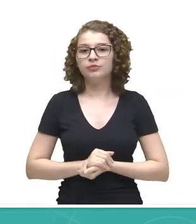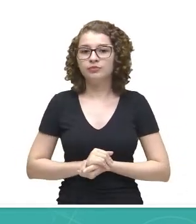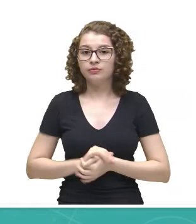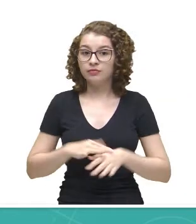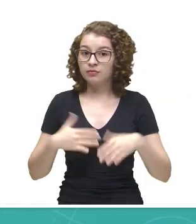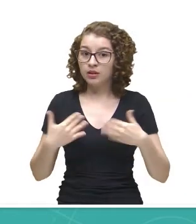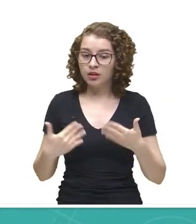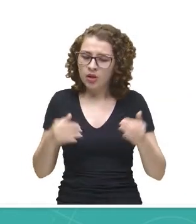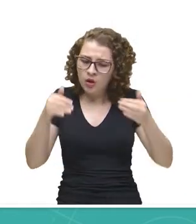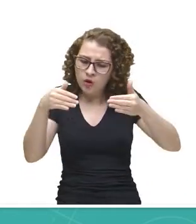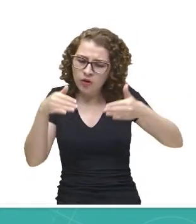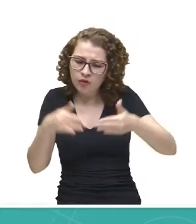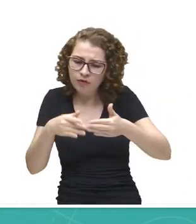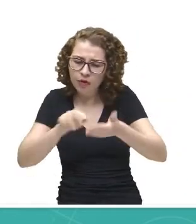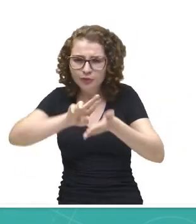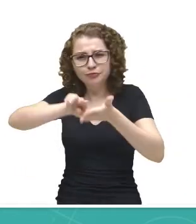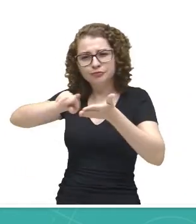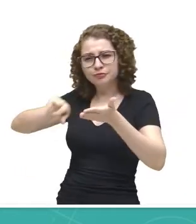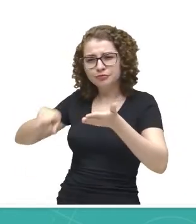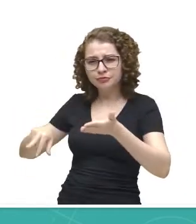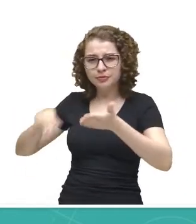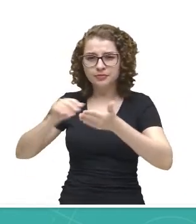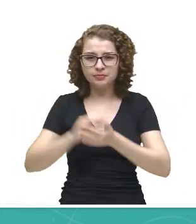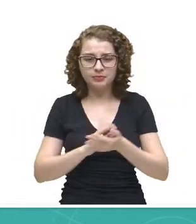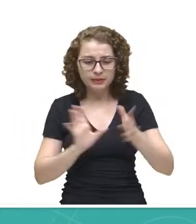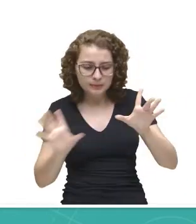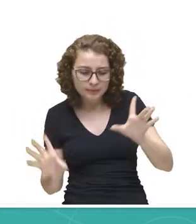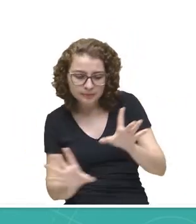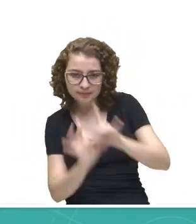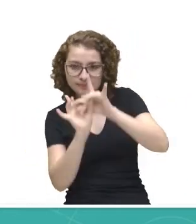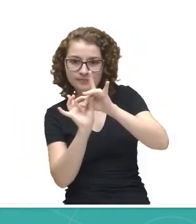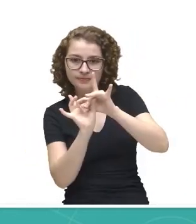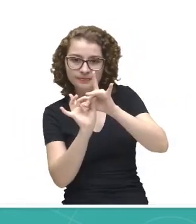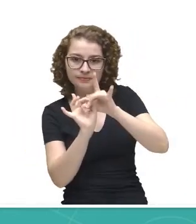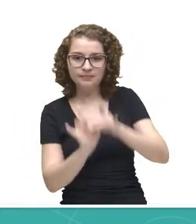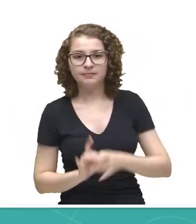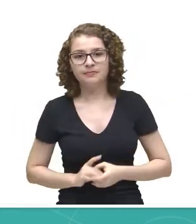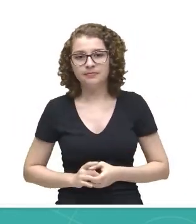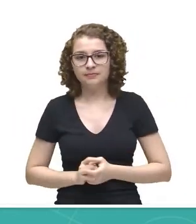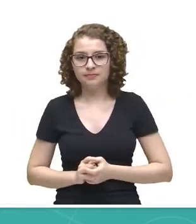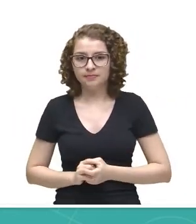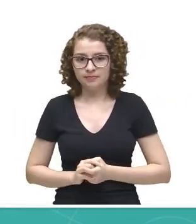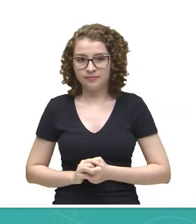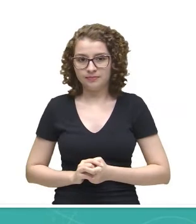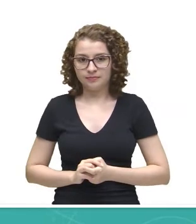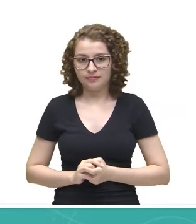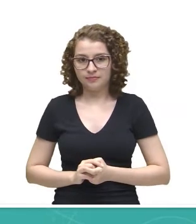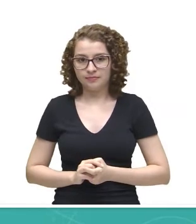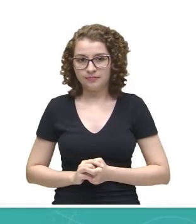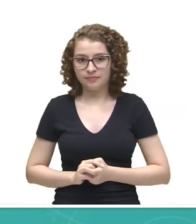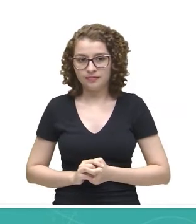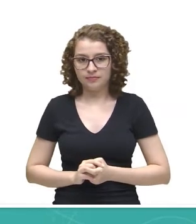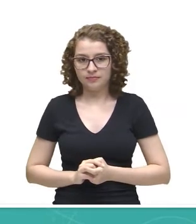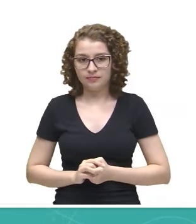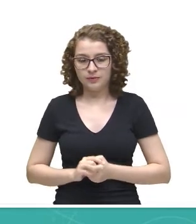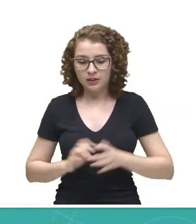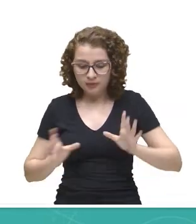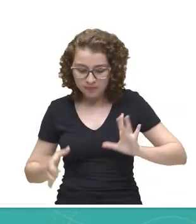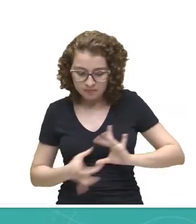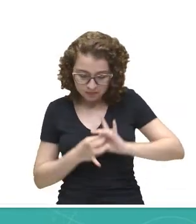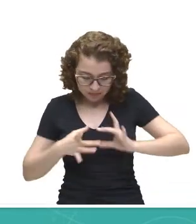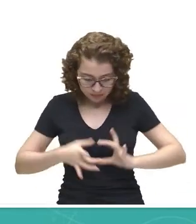diversas funções, dentre eles fazer essa conexão, tá? Por isso que ele tem esse nome, conjuntivo, ele vai unir,